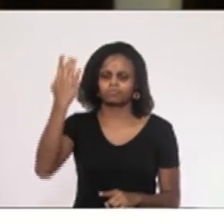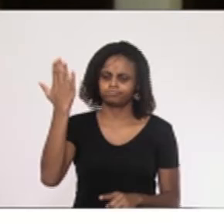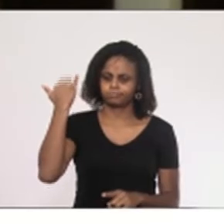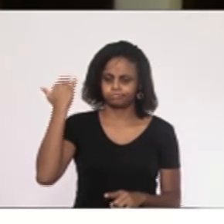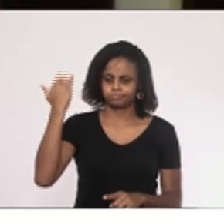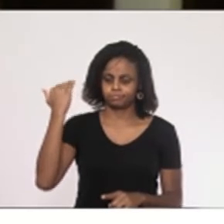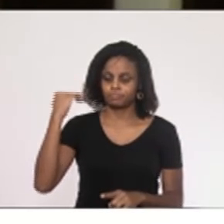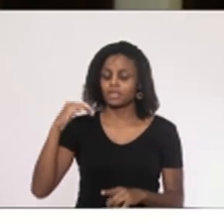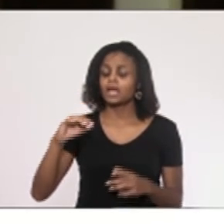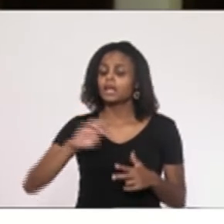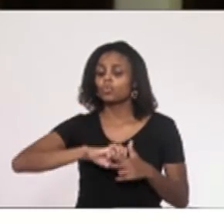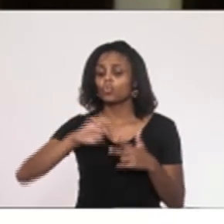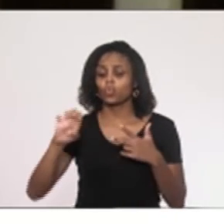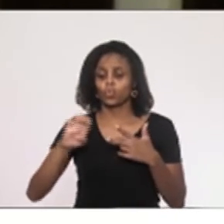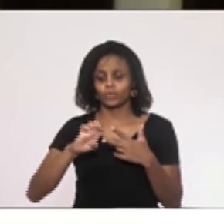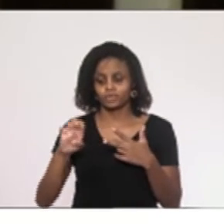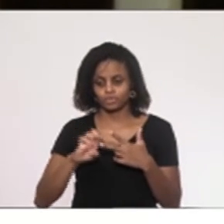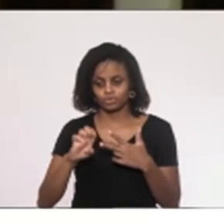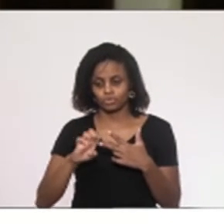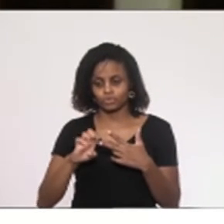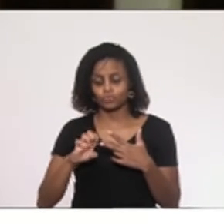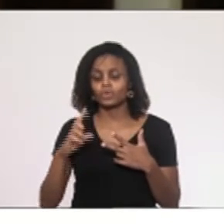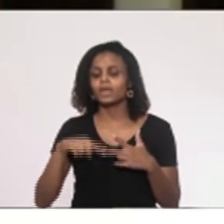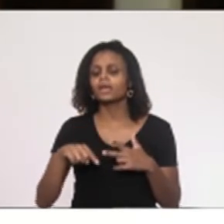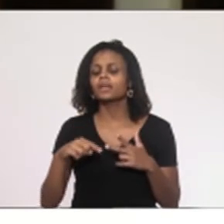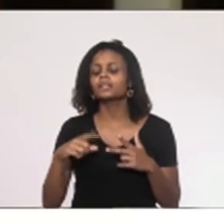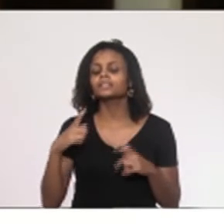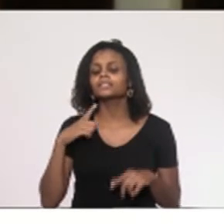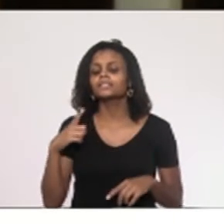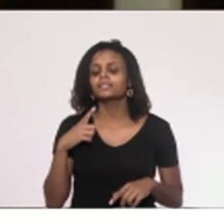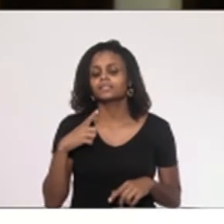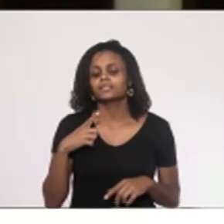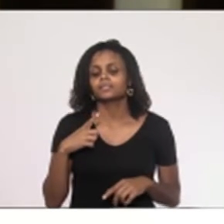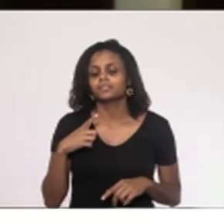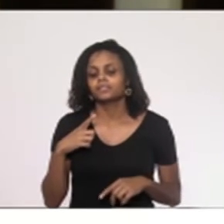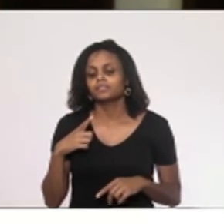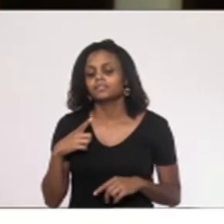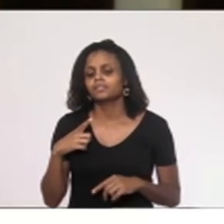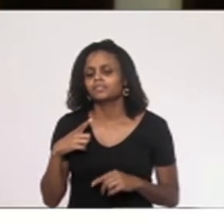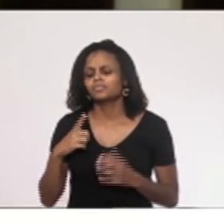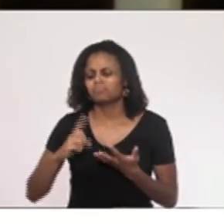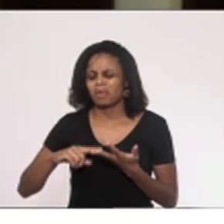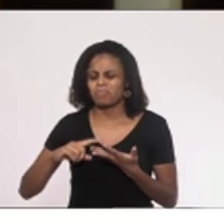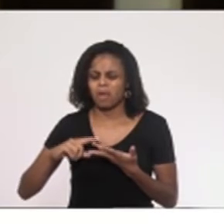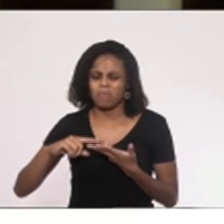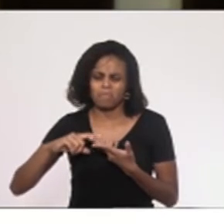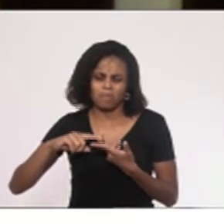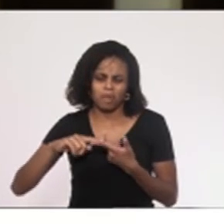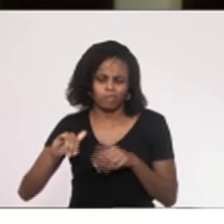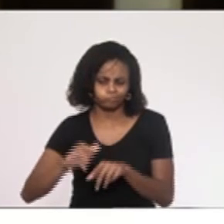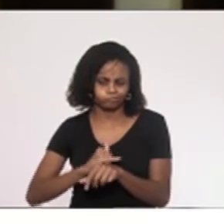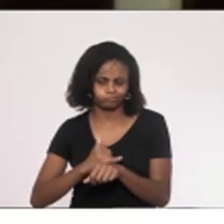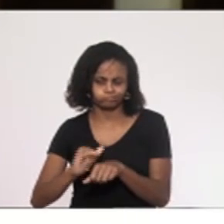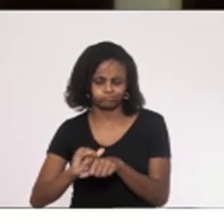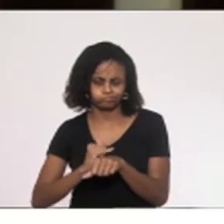o Poder Executivo, ele dispõe de um monte de